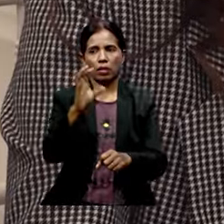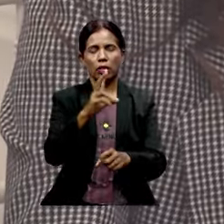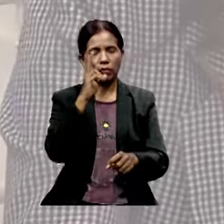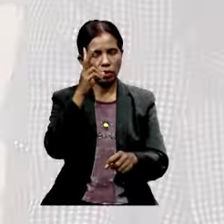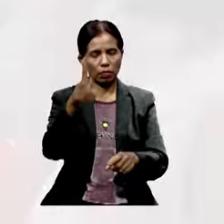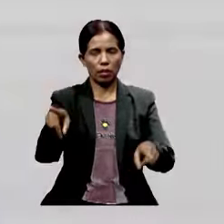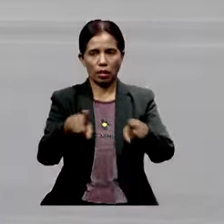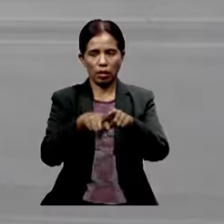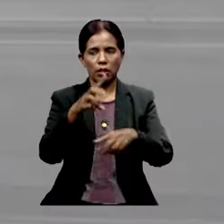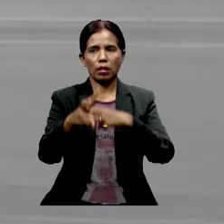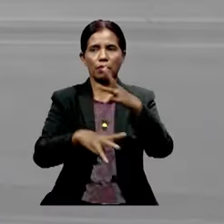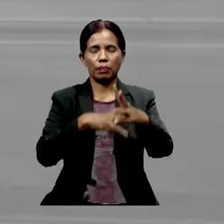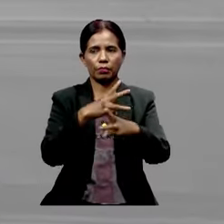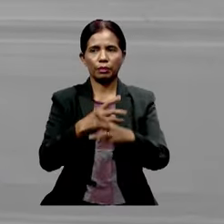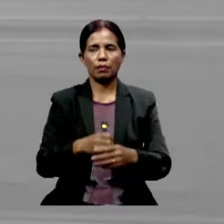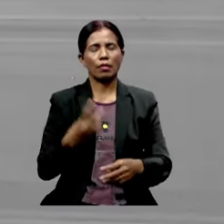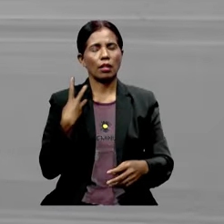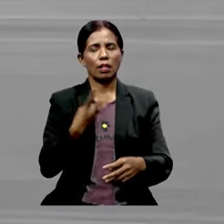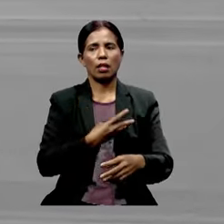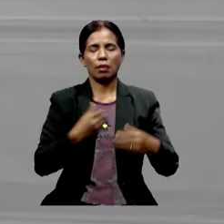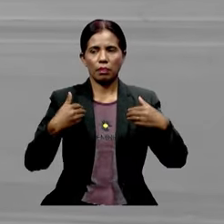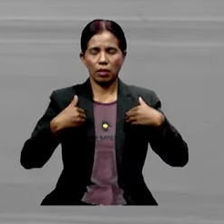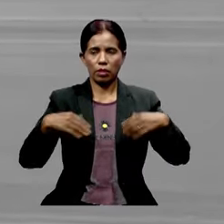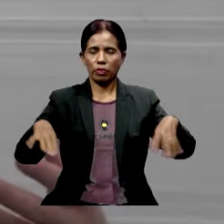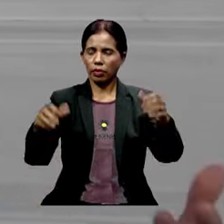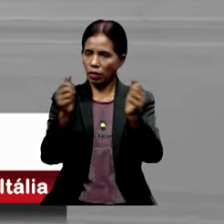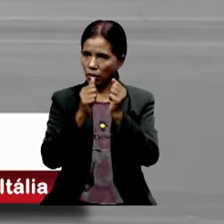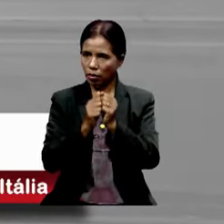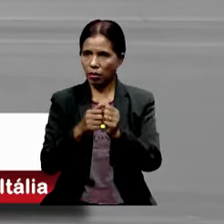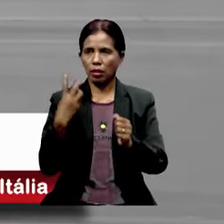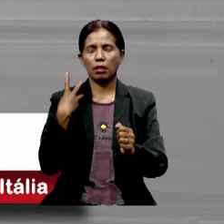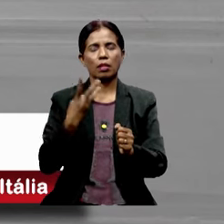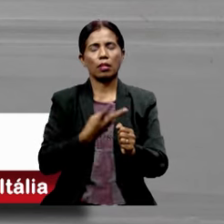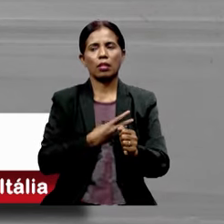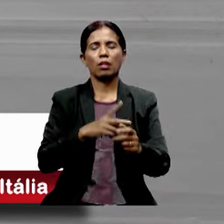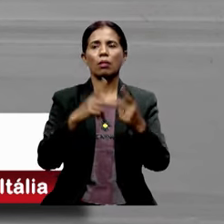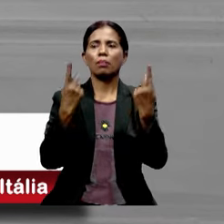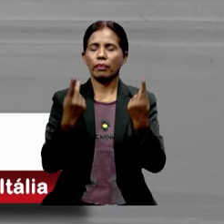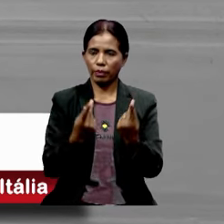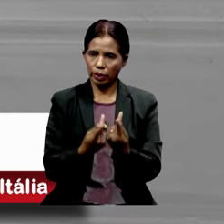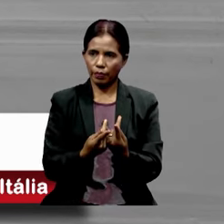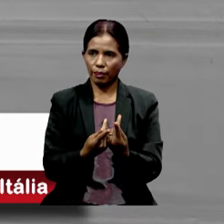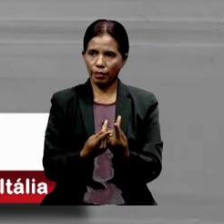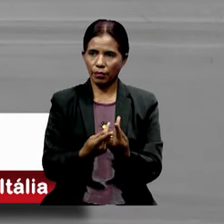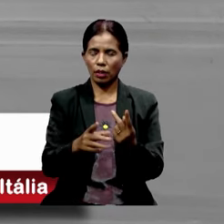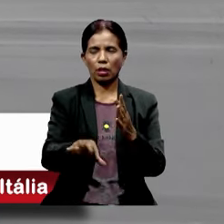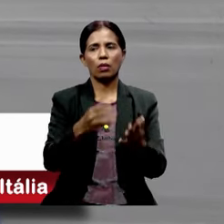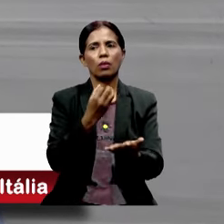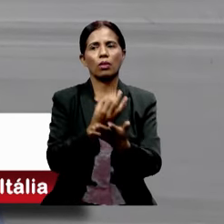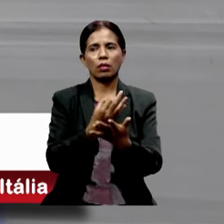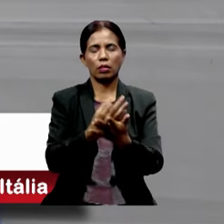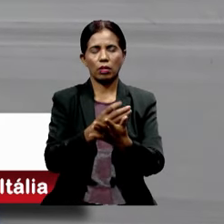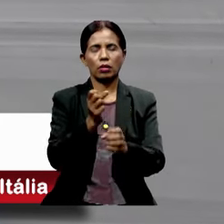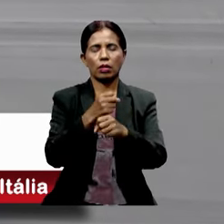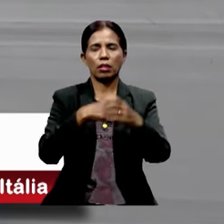mundo. We have a lot of common project together. Our oil company is financing the